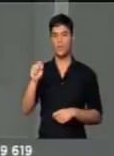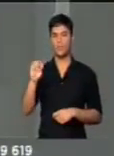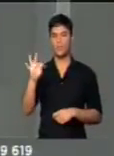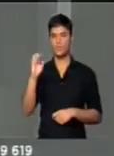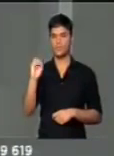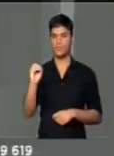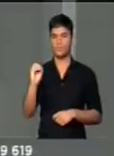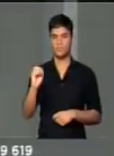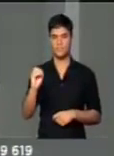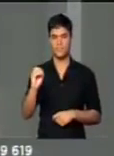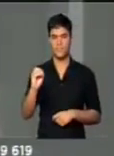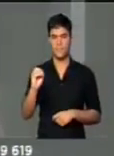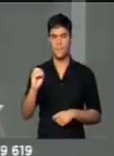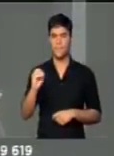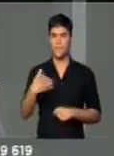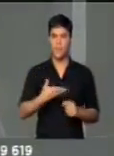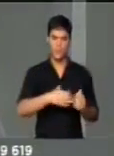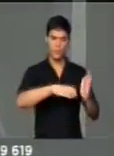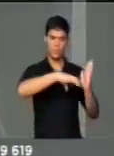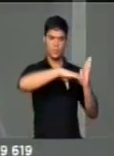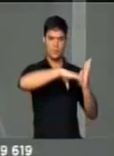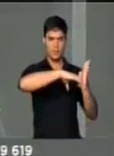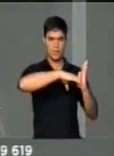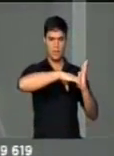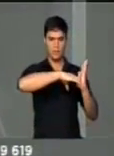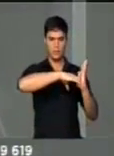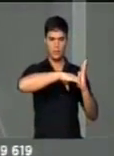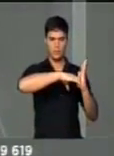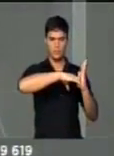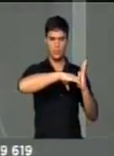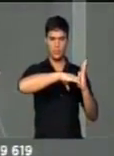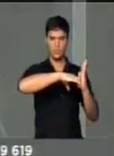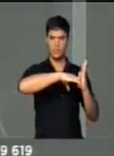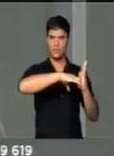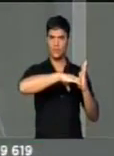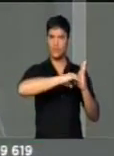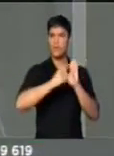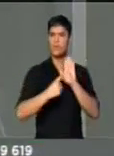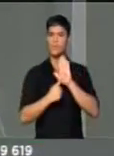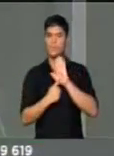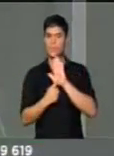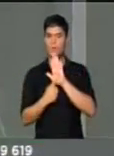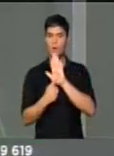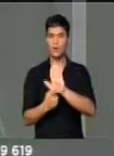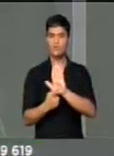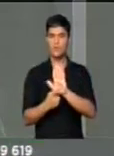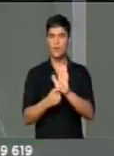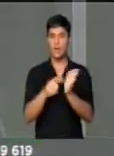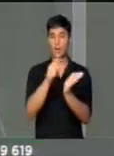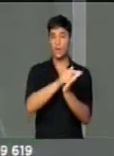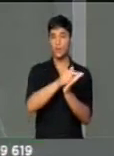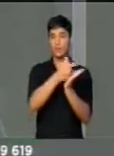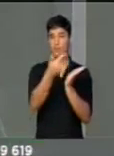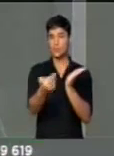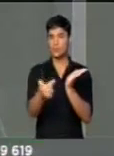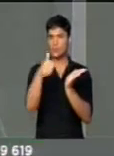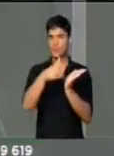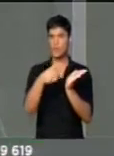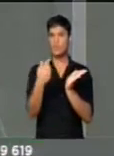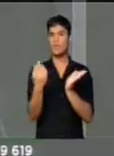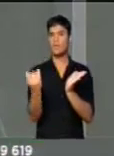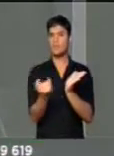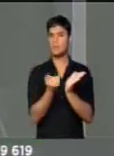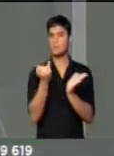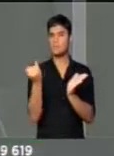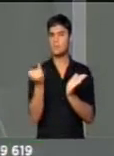o Senado brasileiro, o Jornal do Senado, ele estampa hoje uma edição histórica, edição do dia